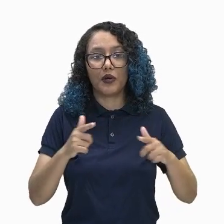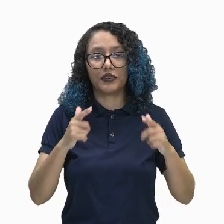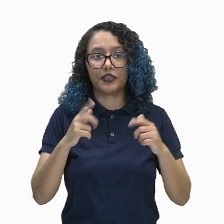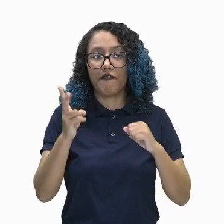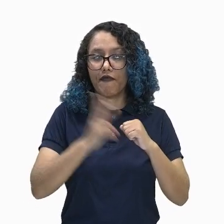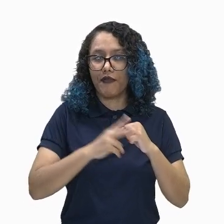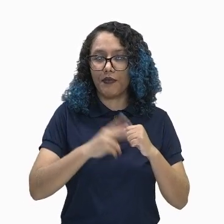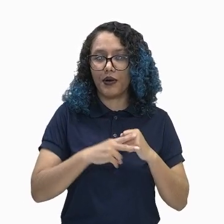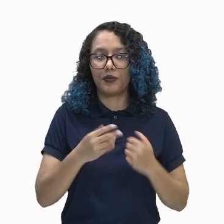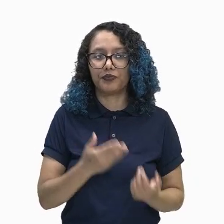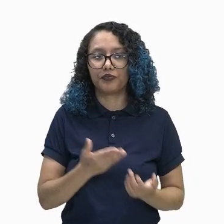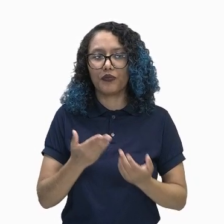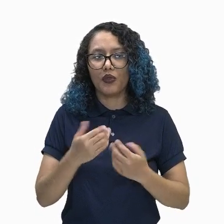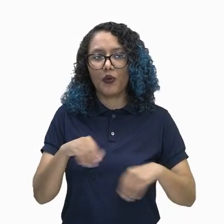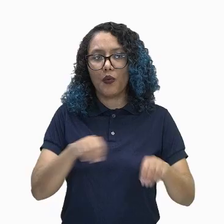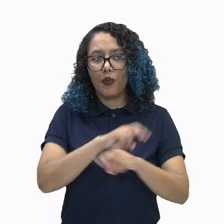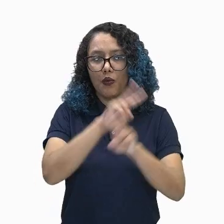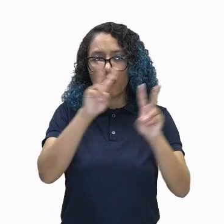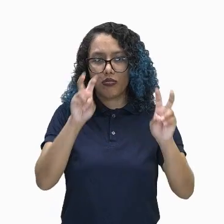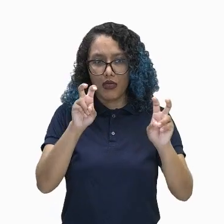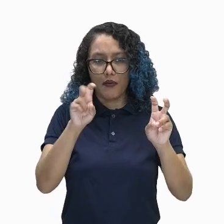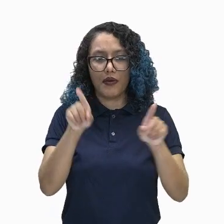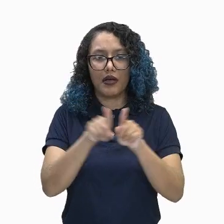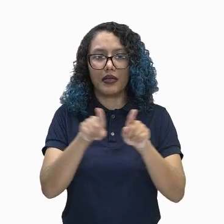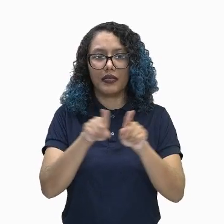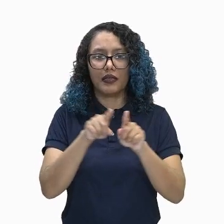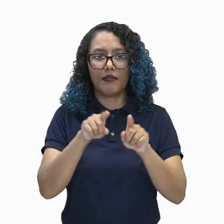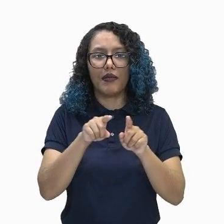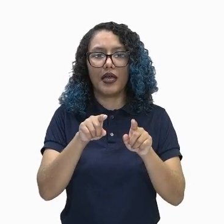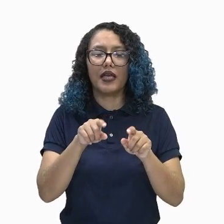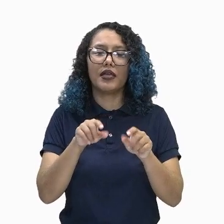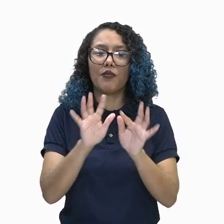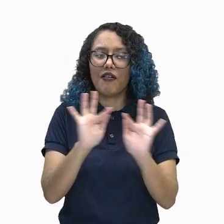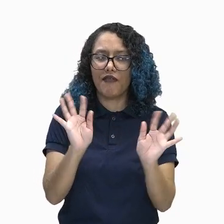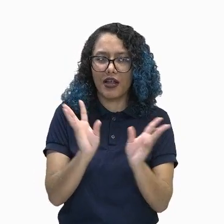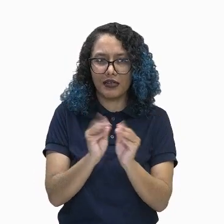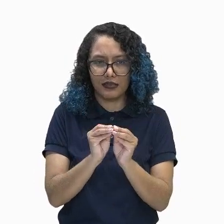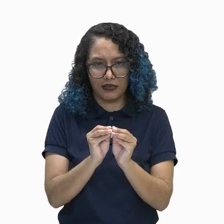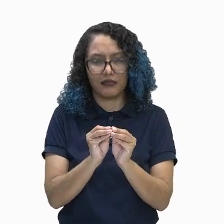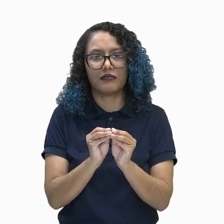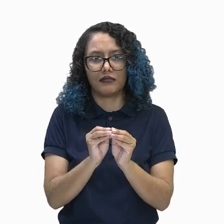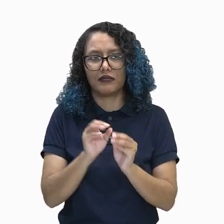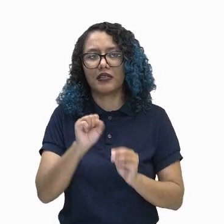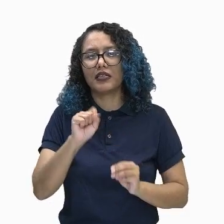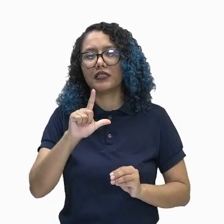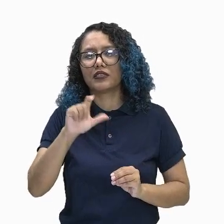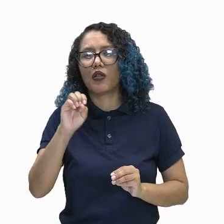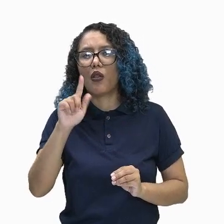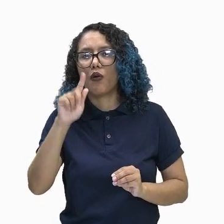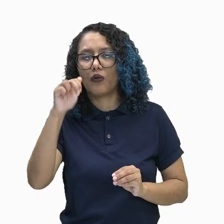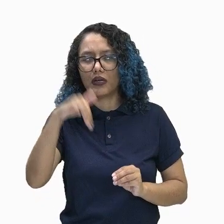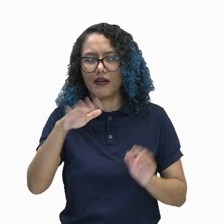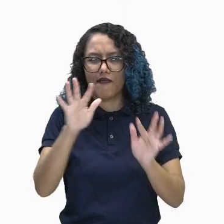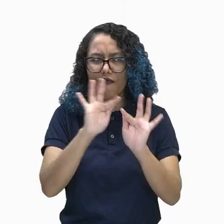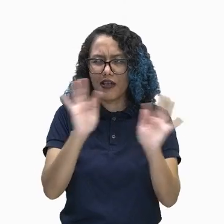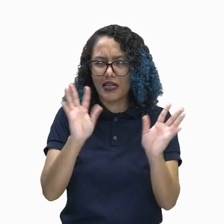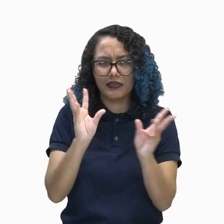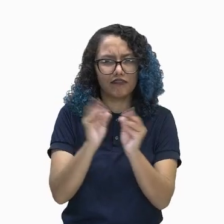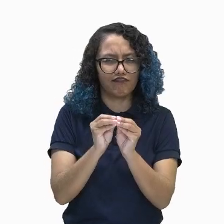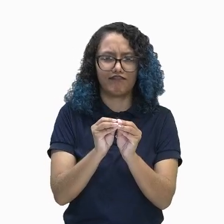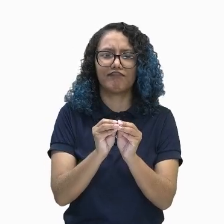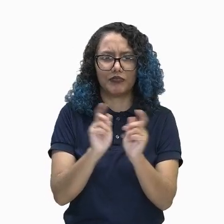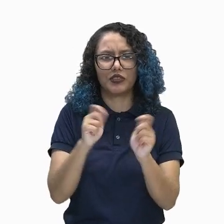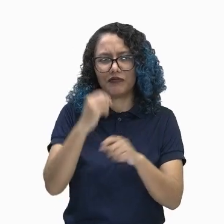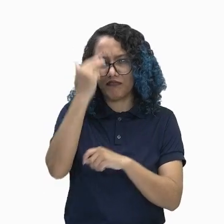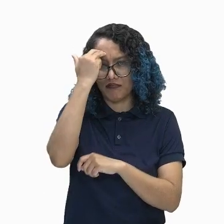você observa que nós temos um título e um slogan logo articulado. O slogan é uma frase curta, fácil de memorizar. Perceba que